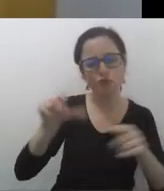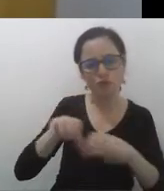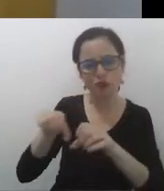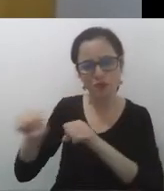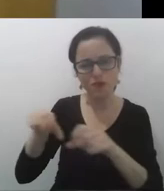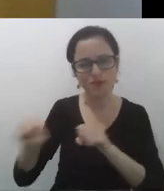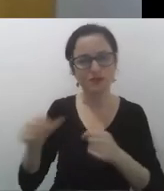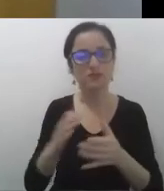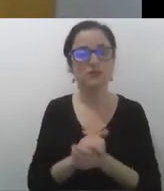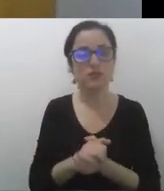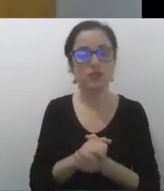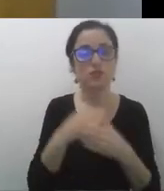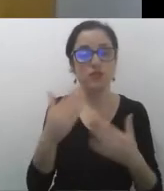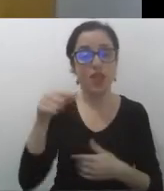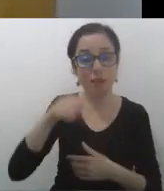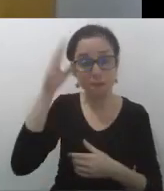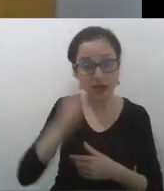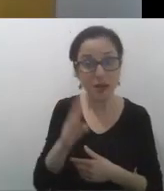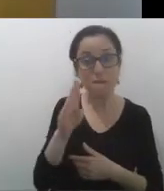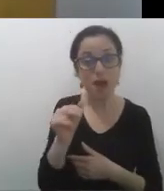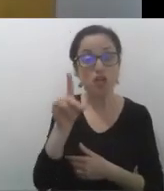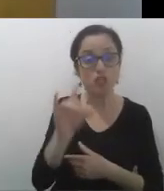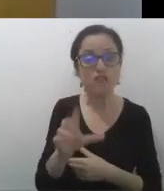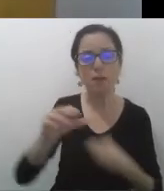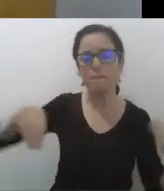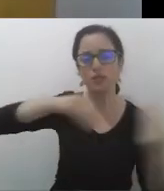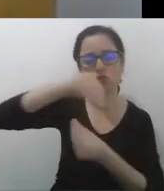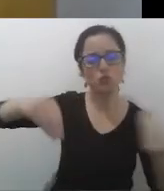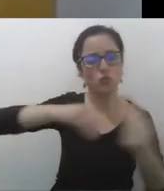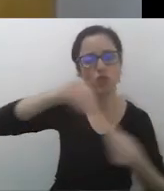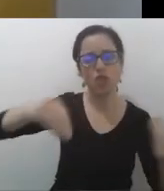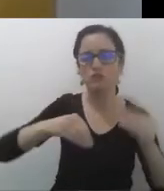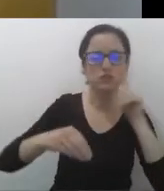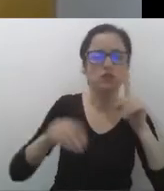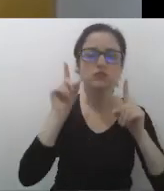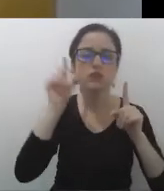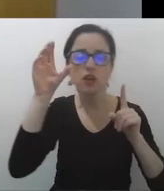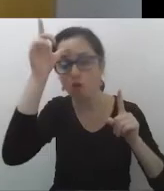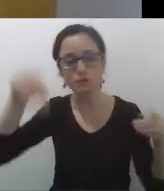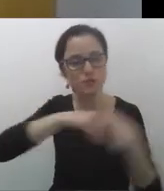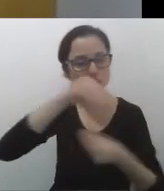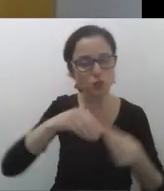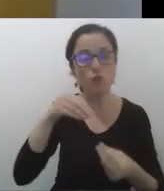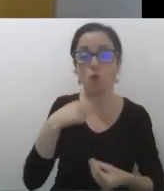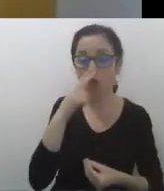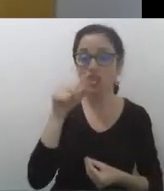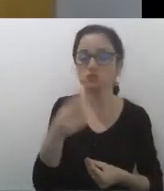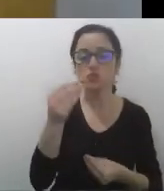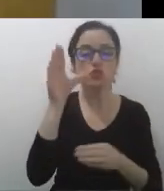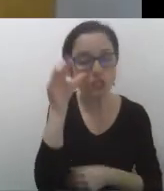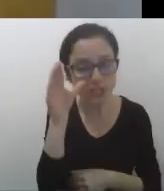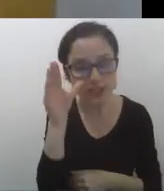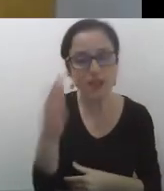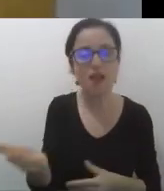engenheiro, outras formações, né? E aqui o Bard pega e vai misturar as duas coisas. Então, eu achei isso